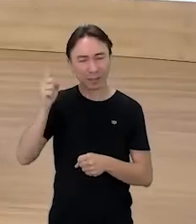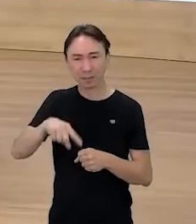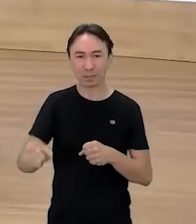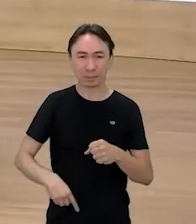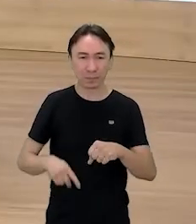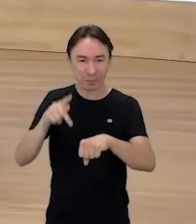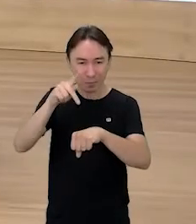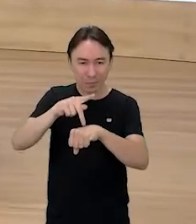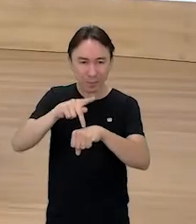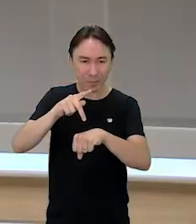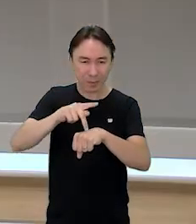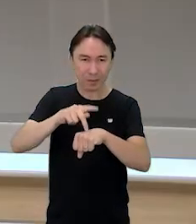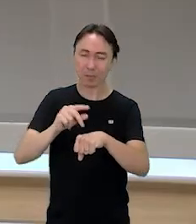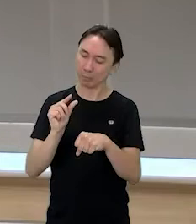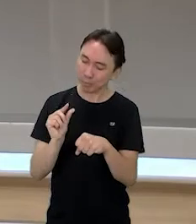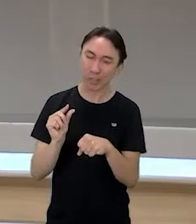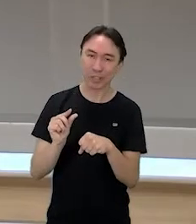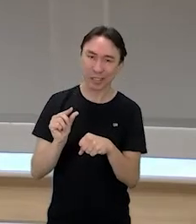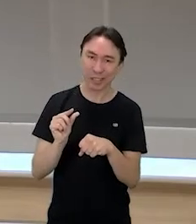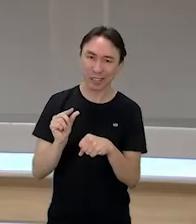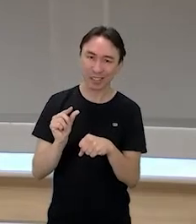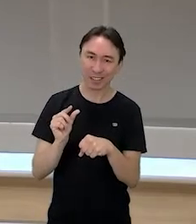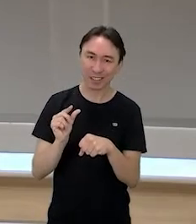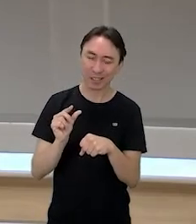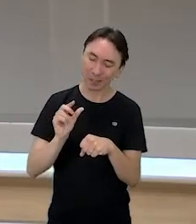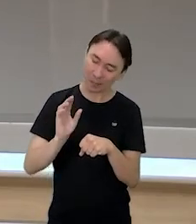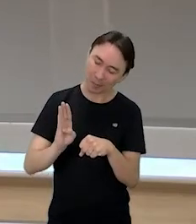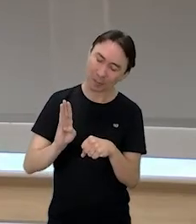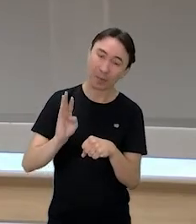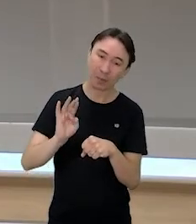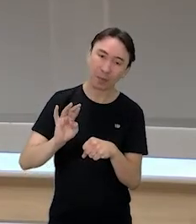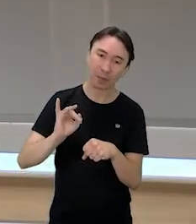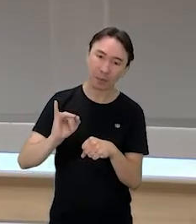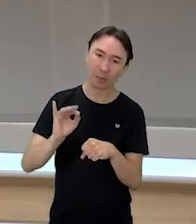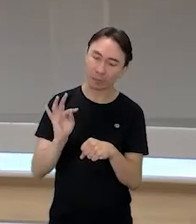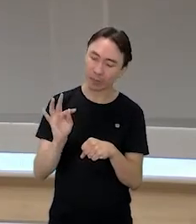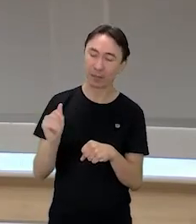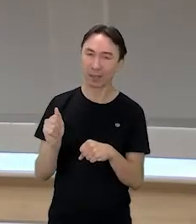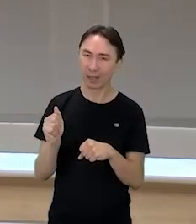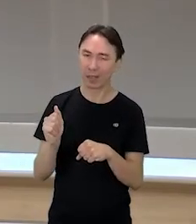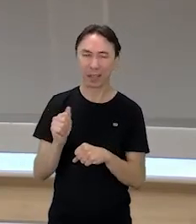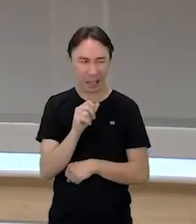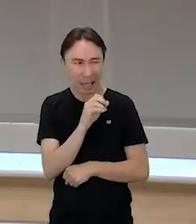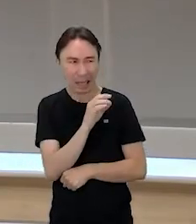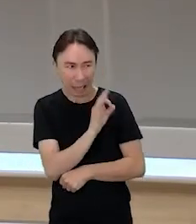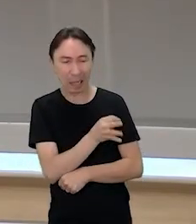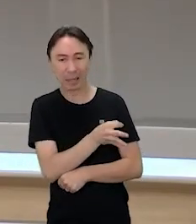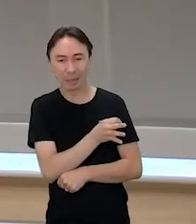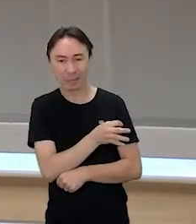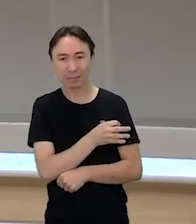uma delas. A Brita é uma rocha, né? Sim. Mas assim, dentro